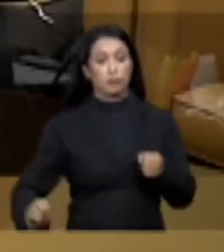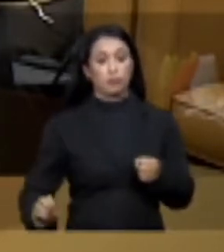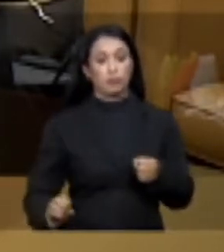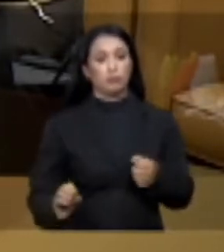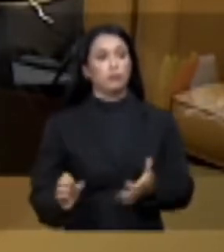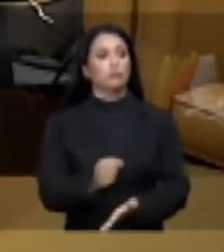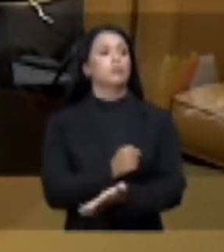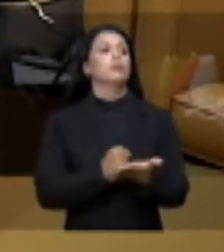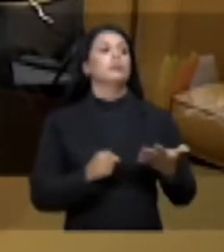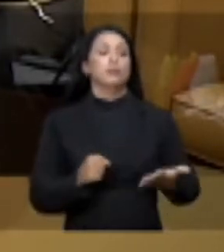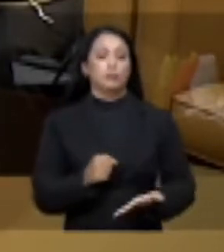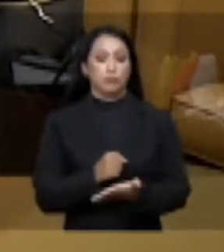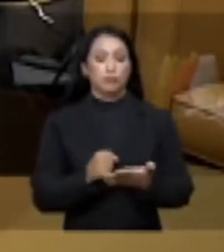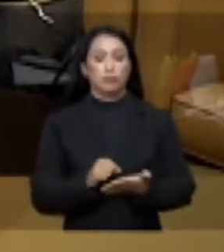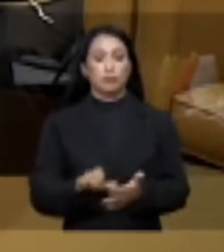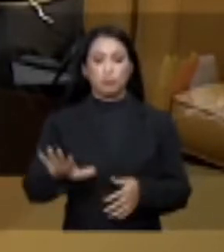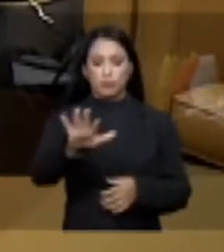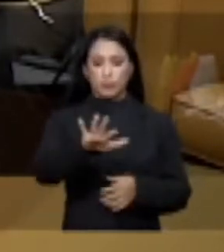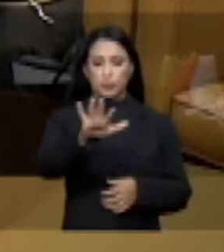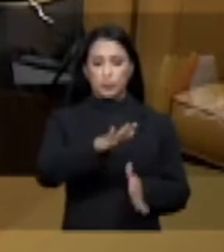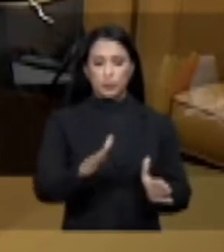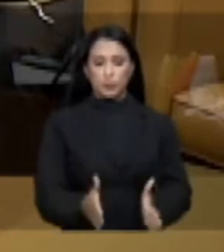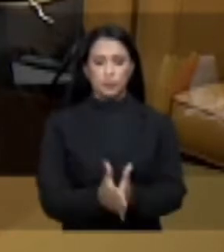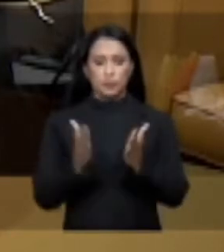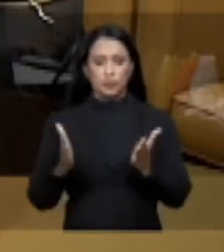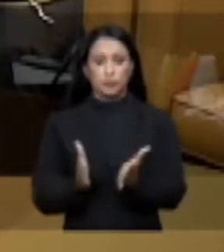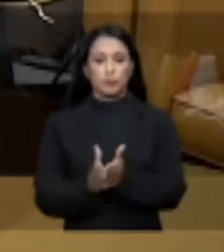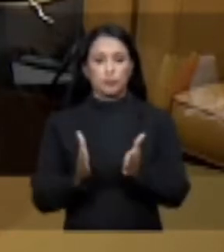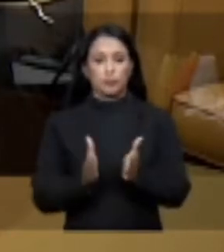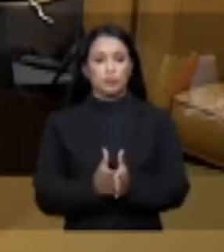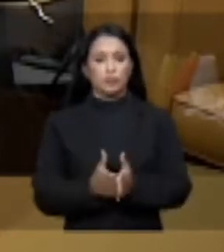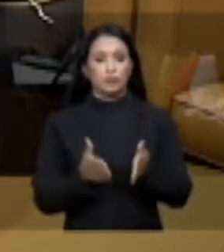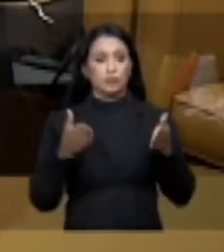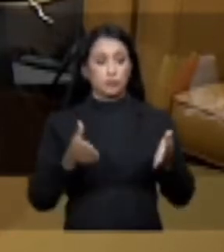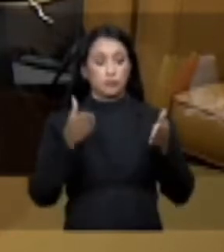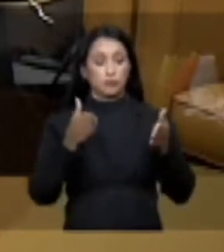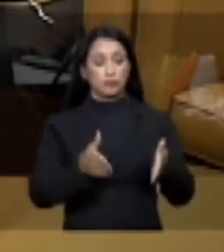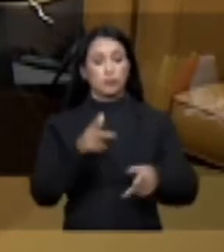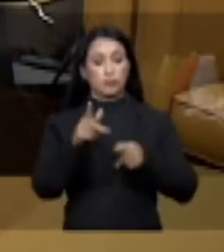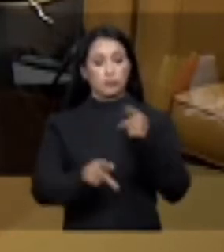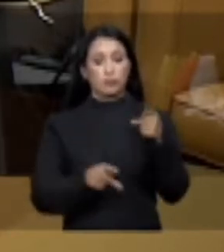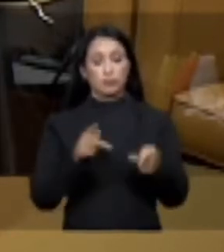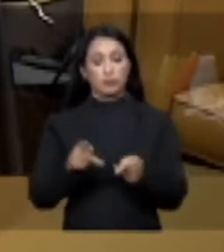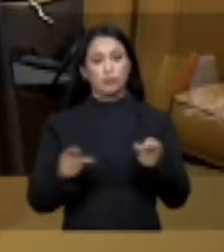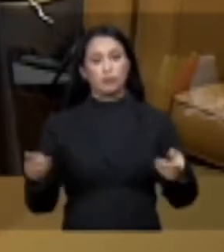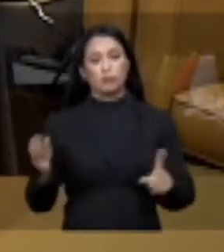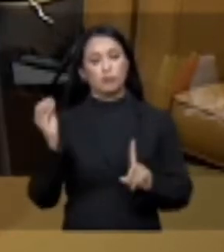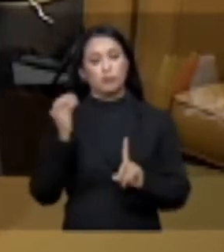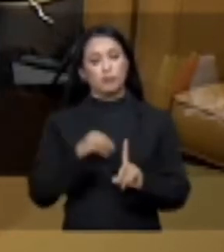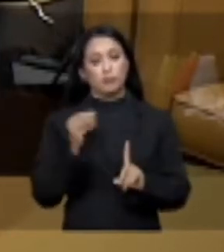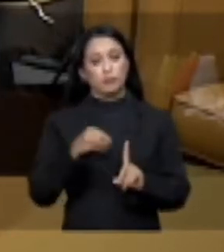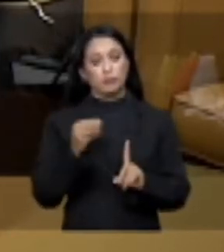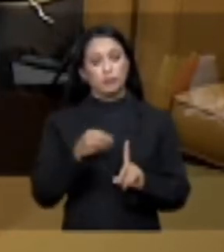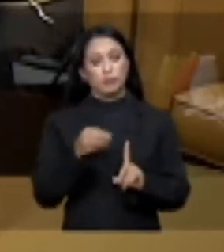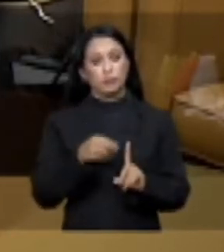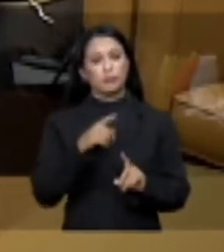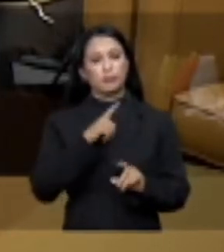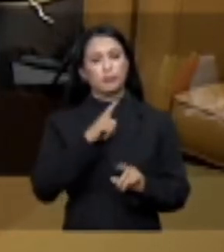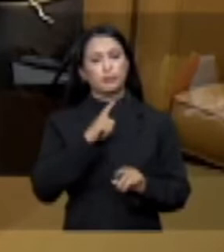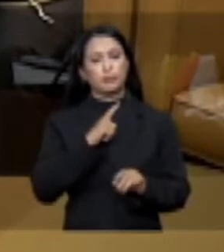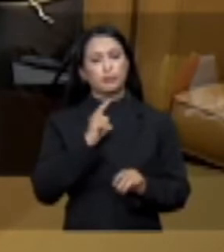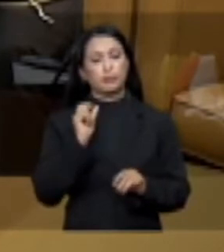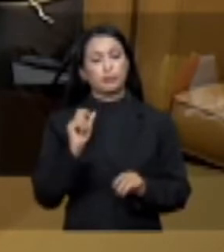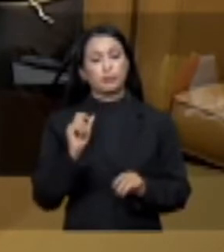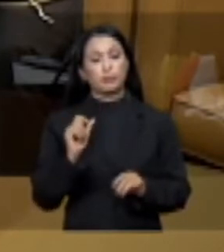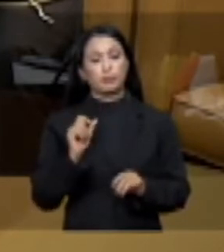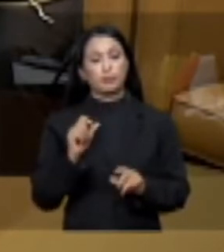e fundamentalmente nas regiões mais pobres, focando nas populações mais vulneráveis. Os consórcios interagem com as